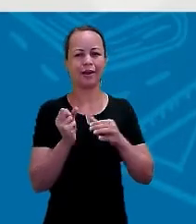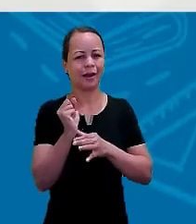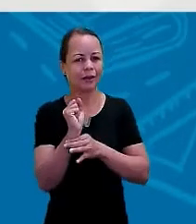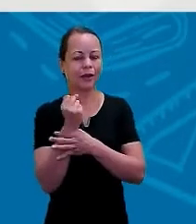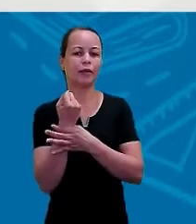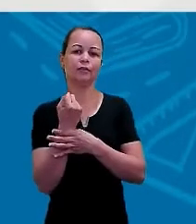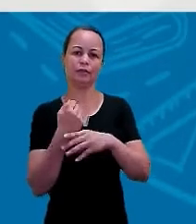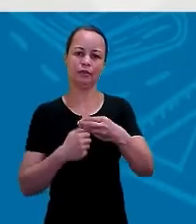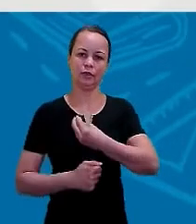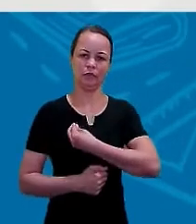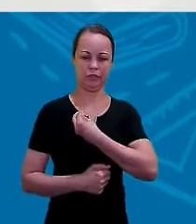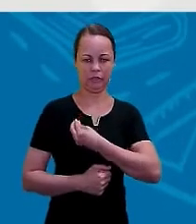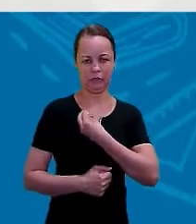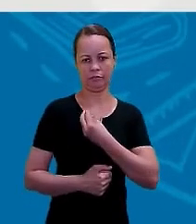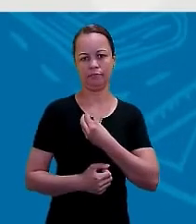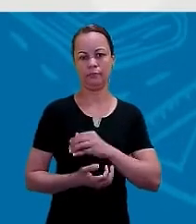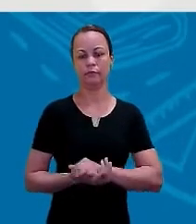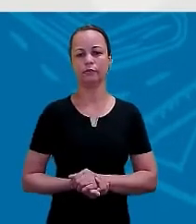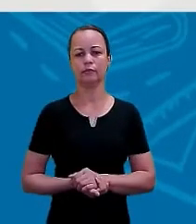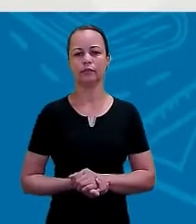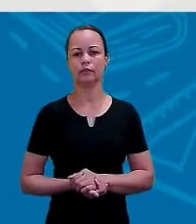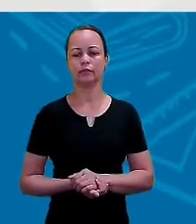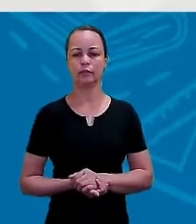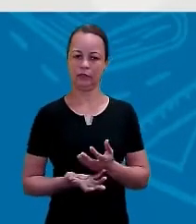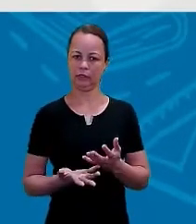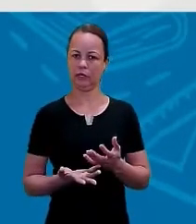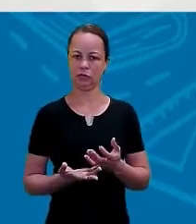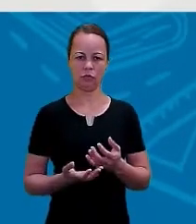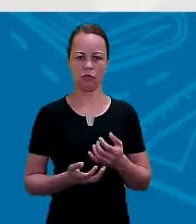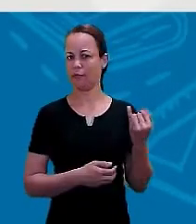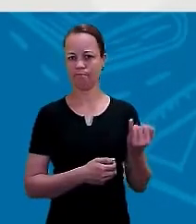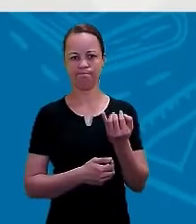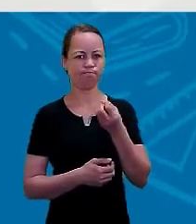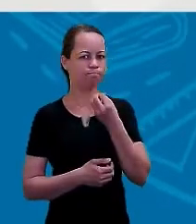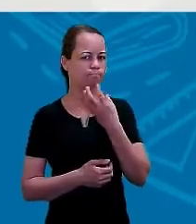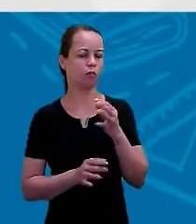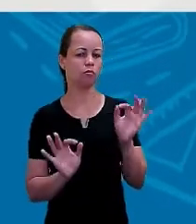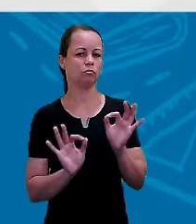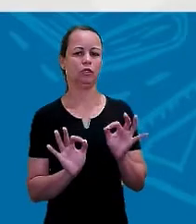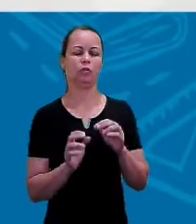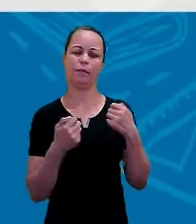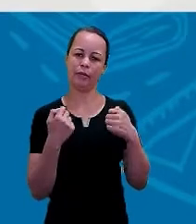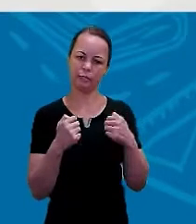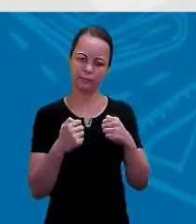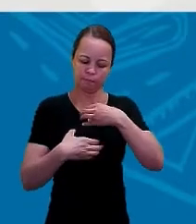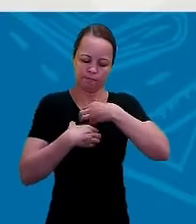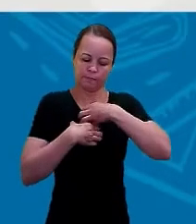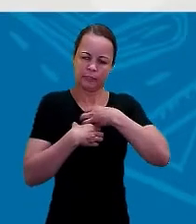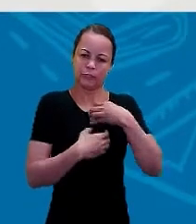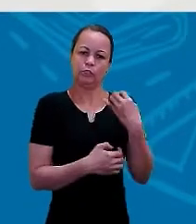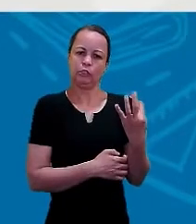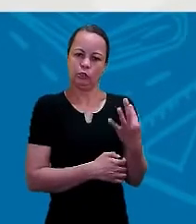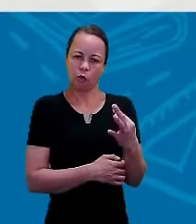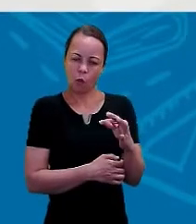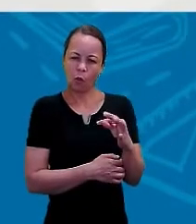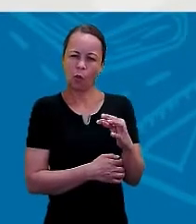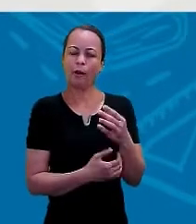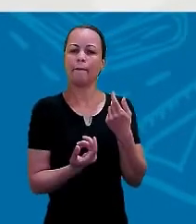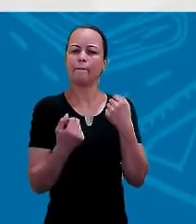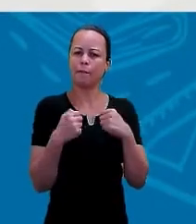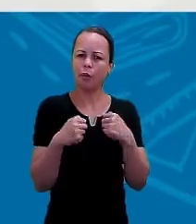nossa sobrevivência. Então, não é tão vantagem. Sim, pode-se dizer que é vantagem no sentido de que a ciência pode